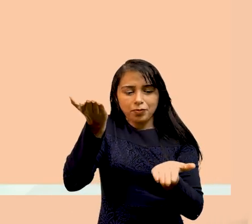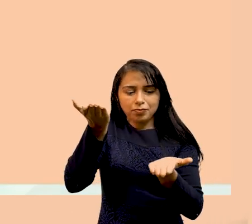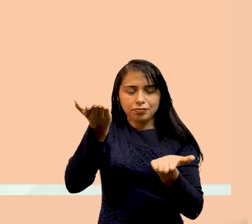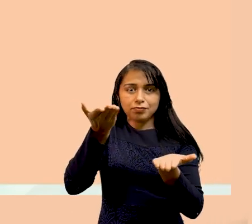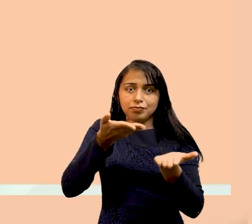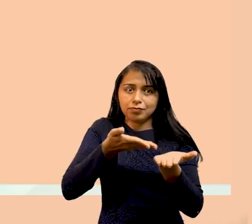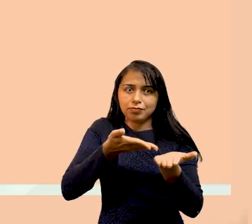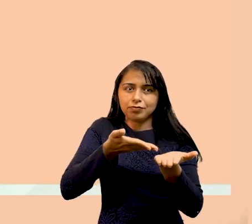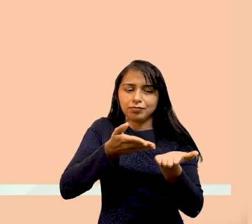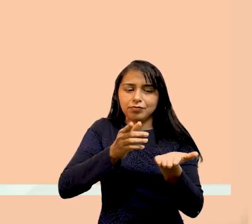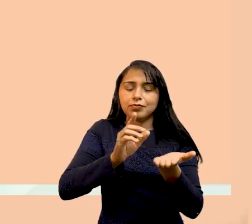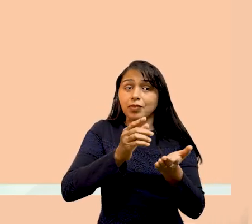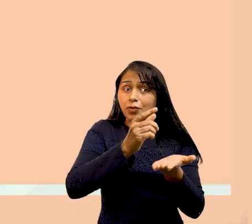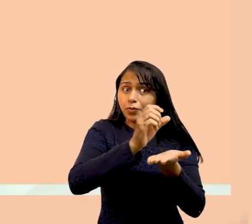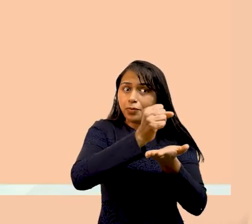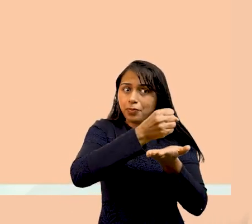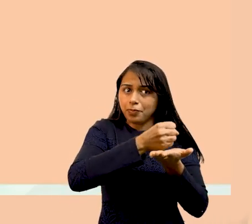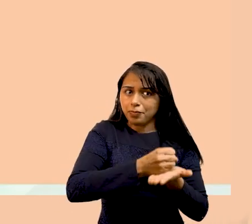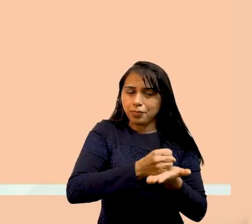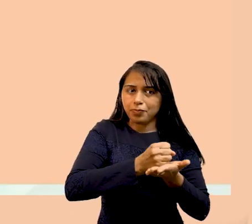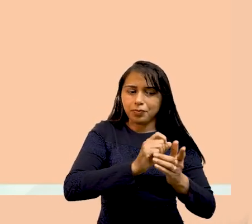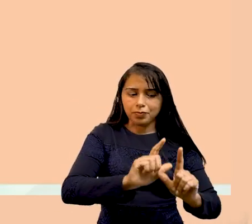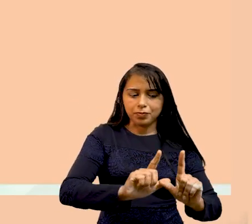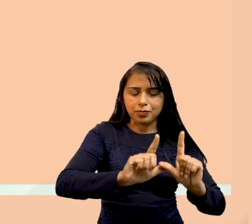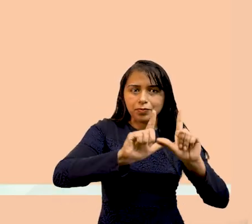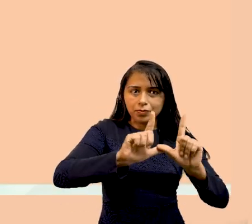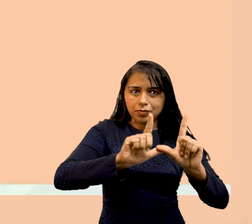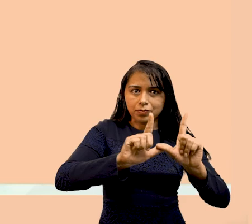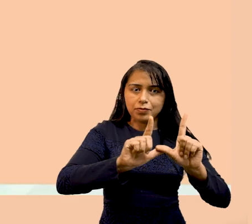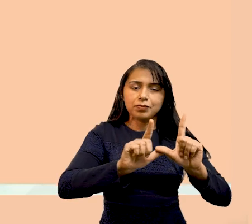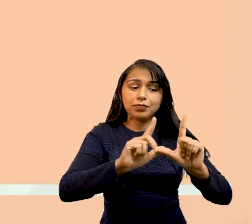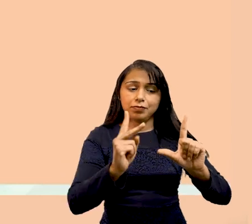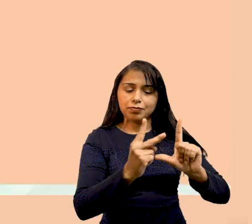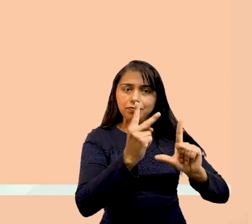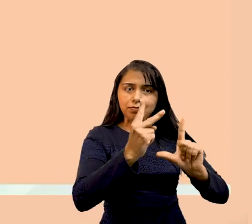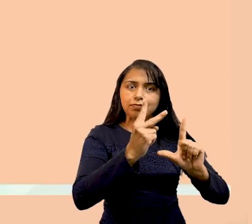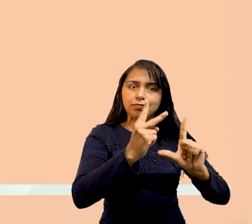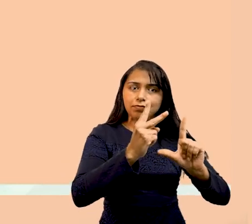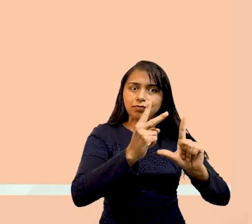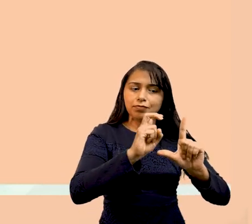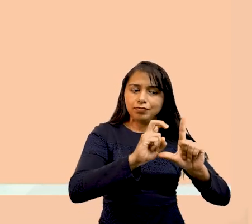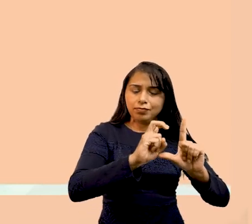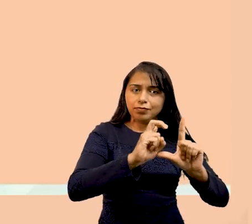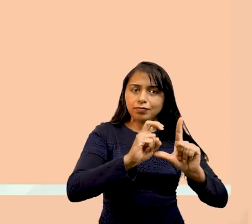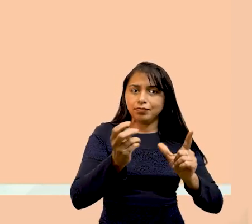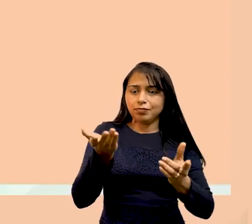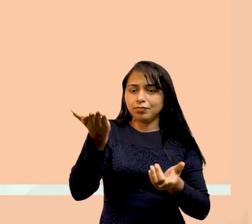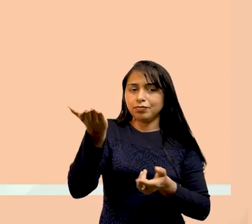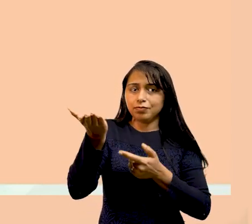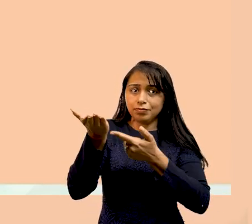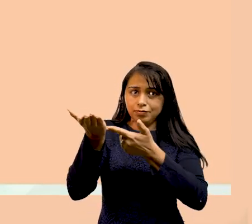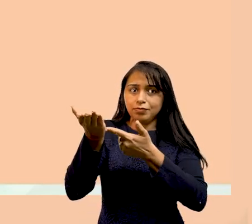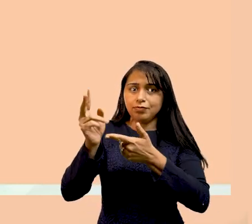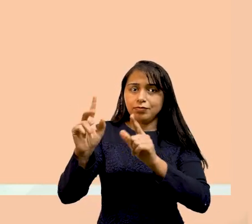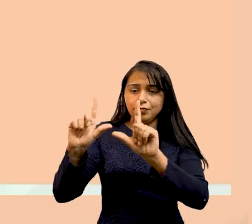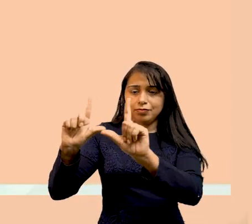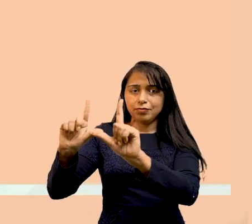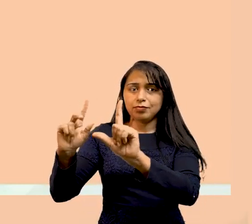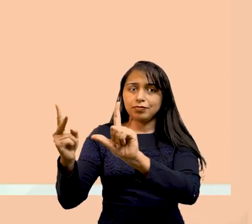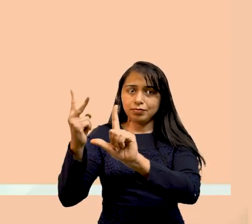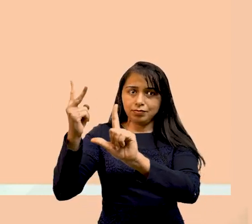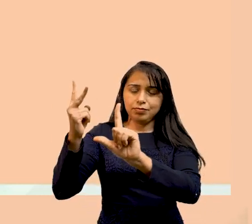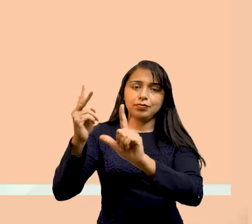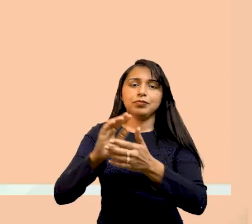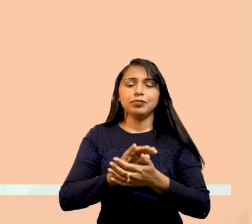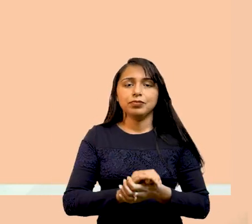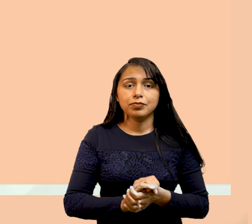cada um dos pratos há um peso de valor conhecido e as esferas peso x. Então, os pratos têm um